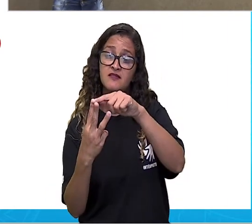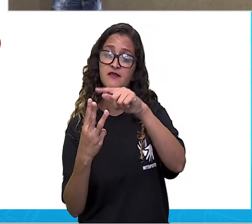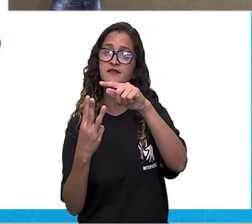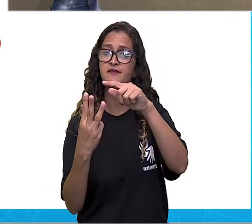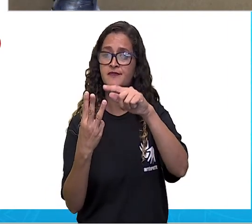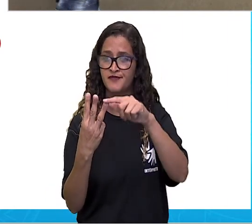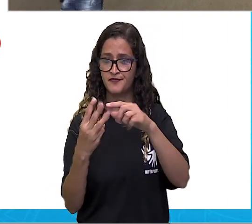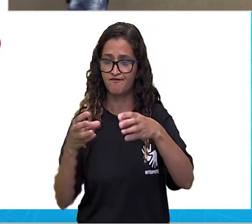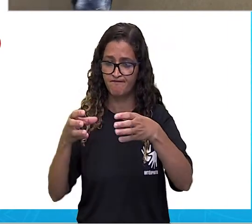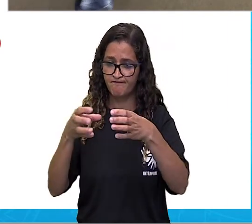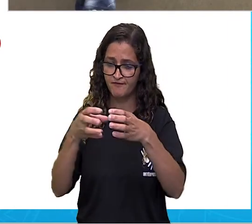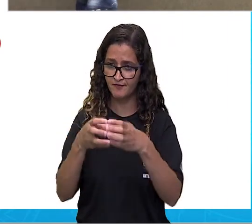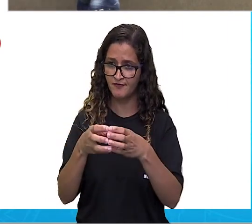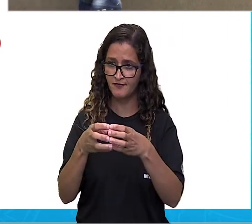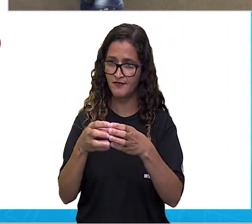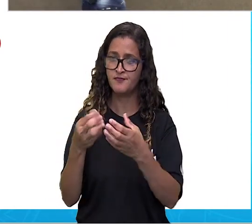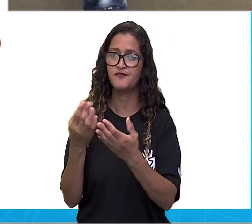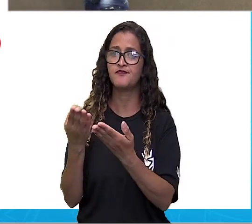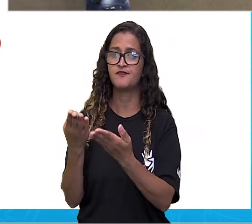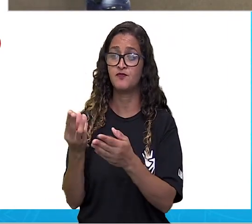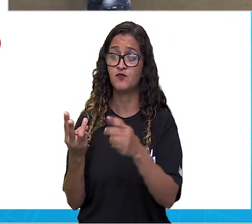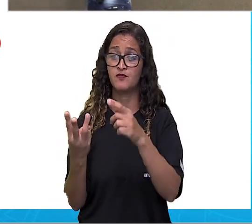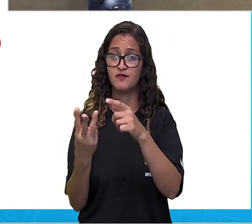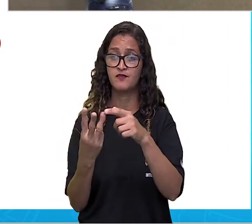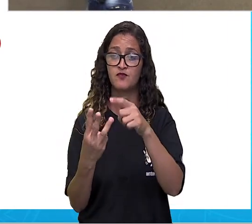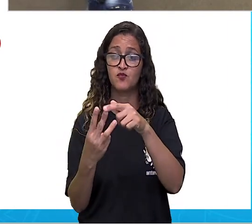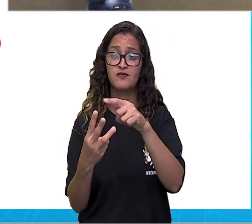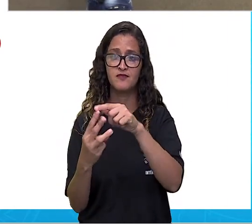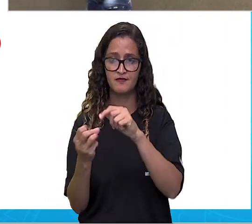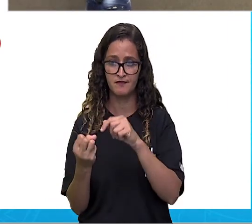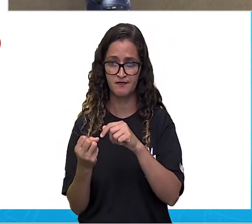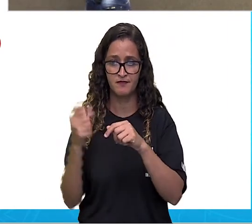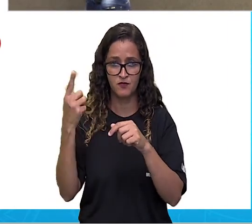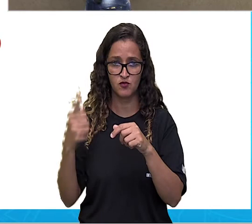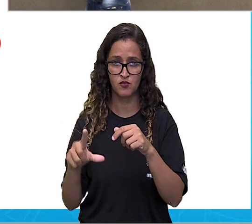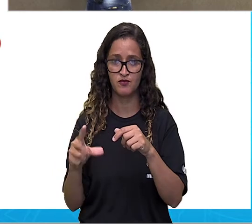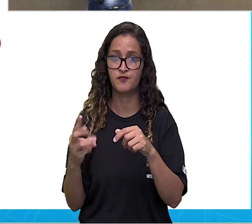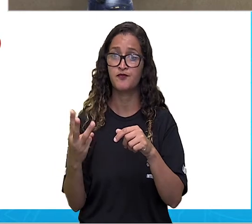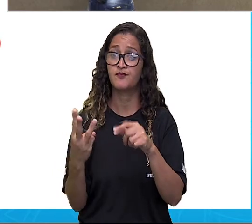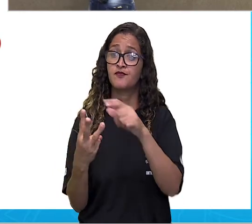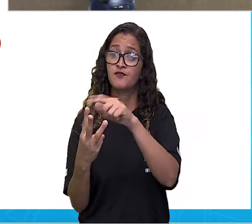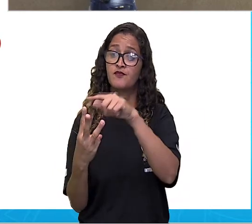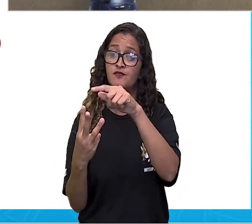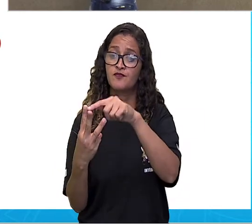em três. Um, dois, três.